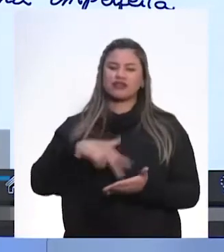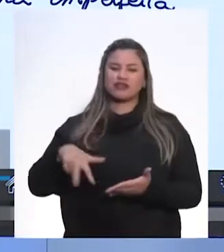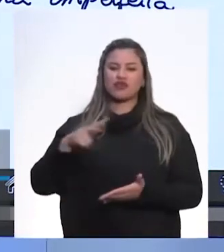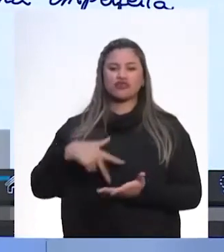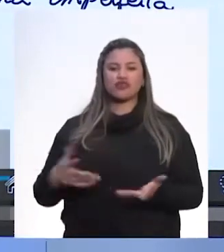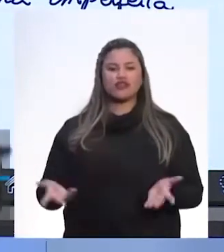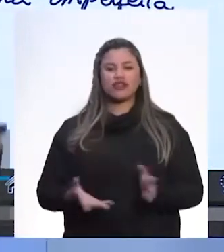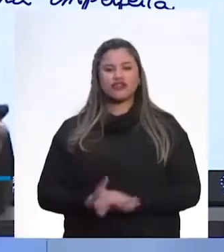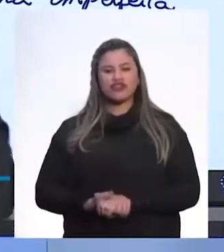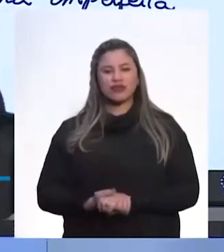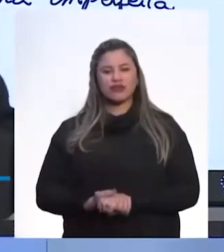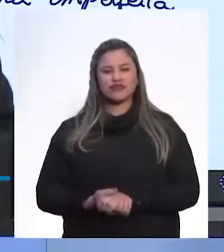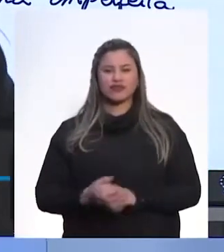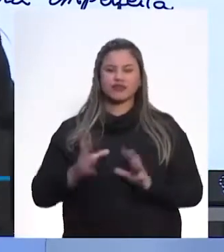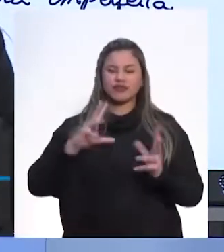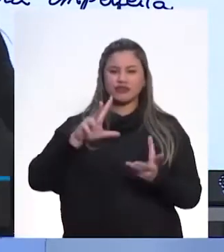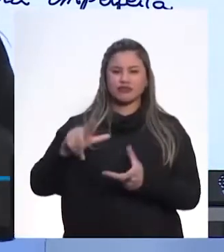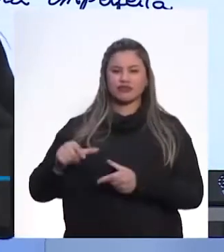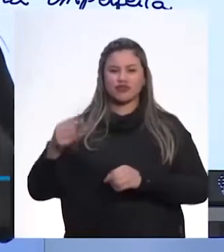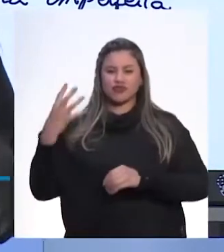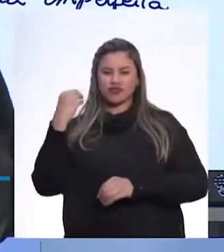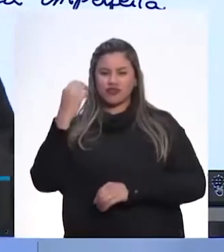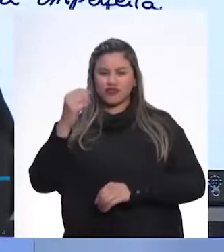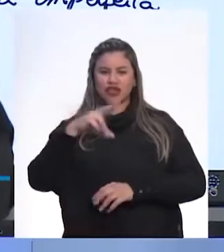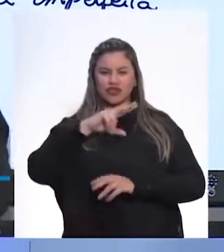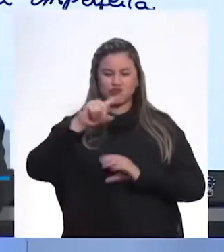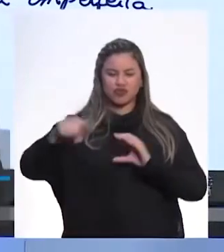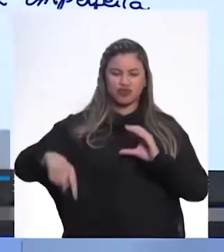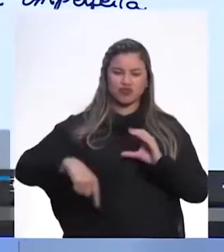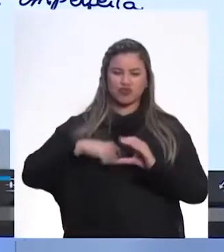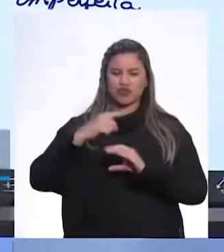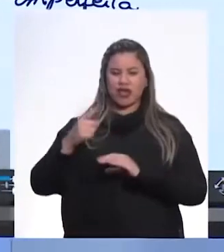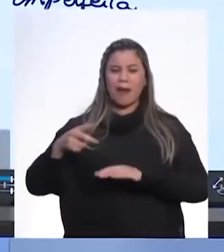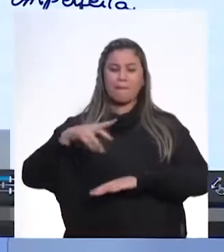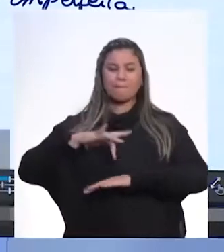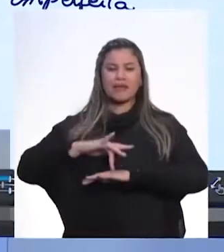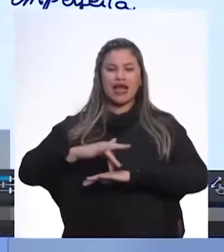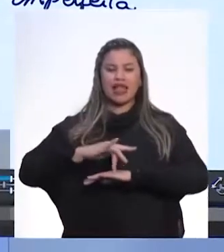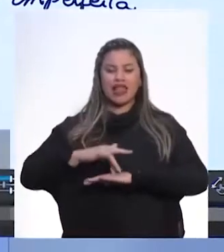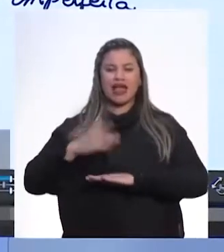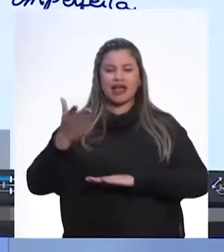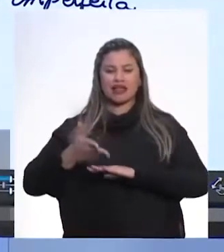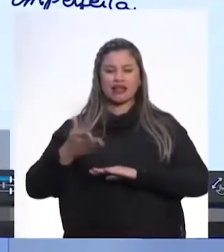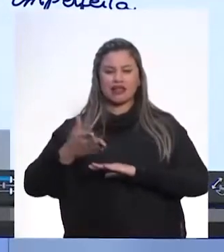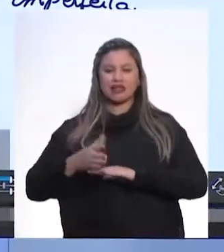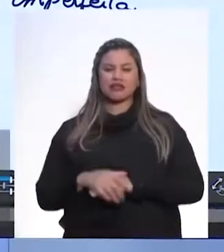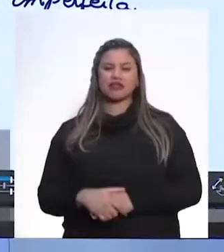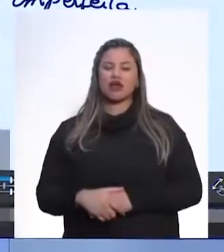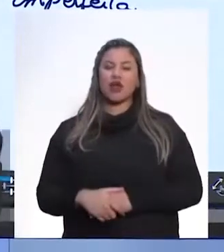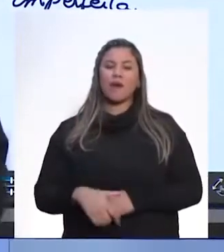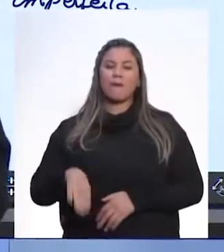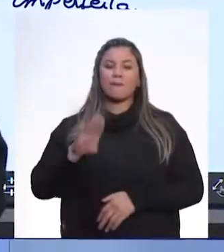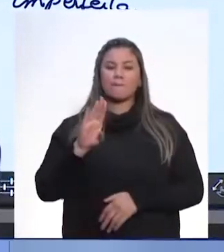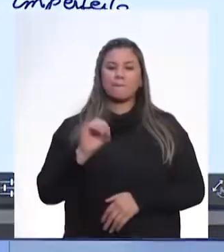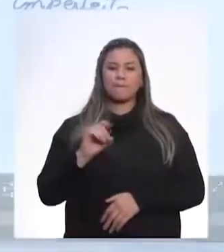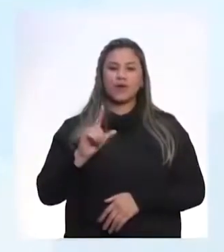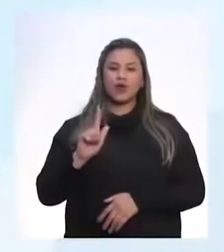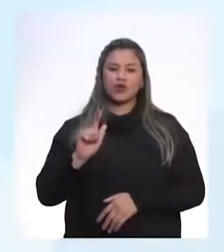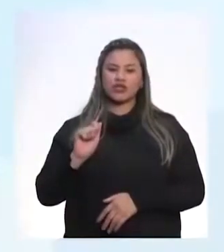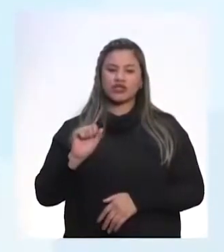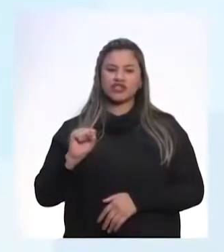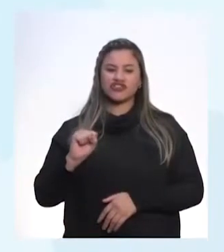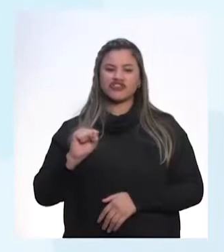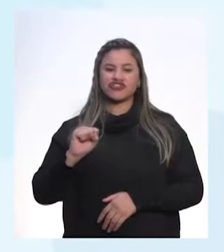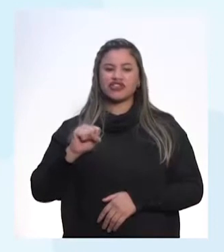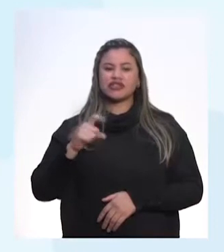né? E viaja pelo mundo todo com uma companhia de balé clássico, tá? Bodas de Sangue também é um filme interessantíssimo, o